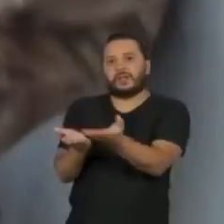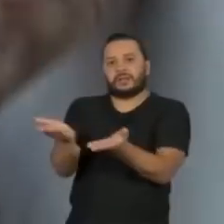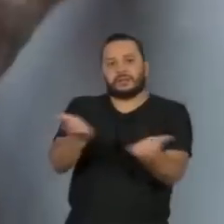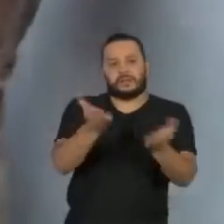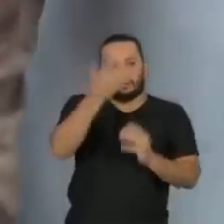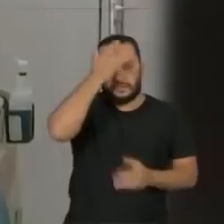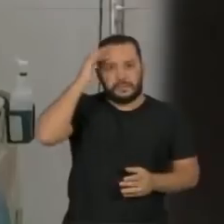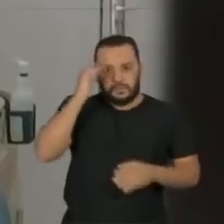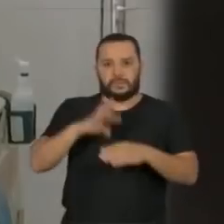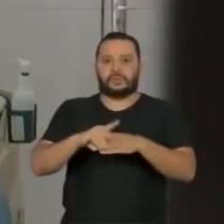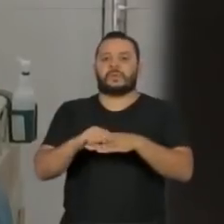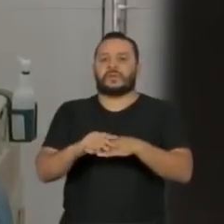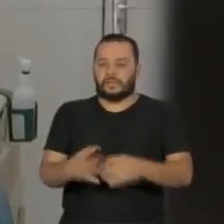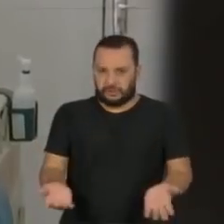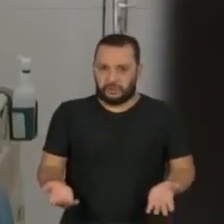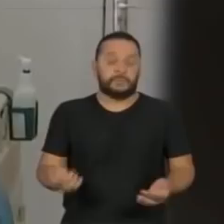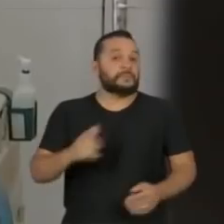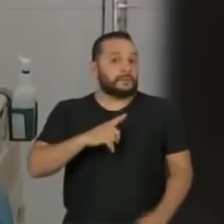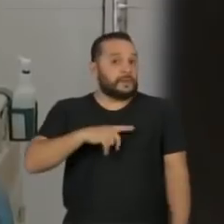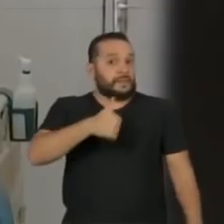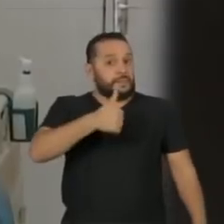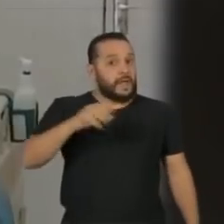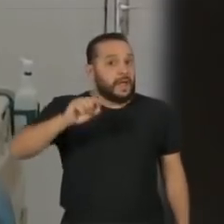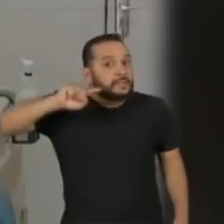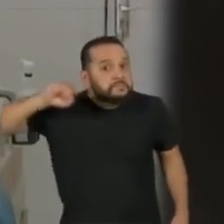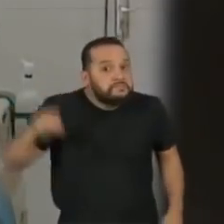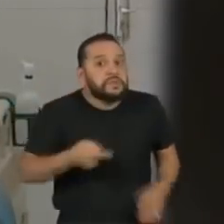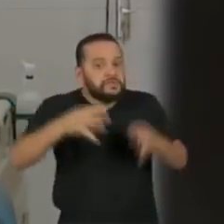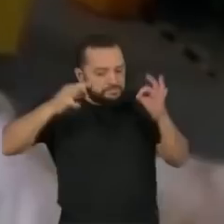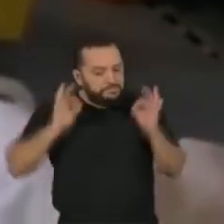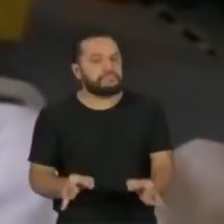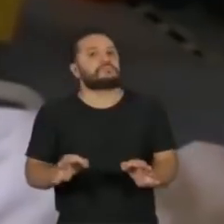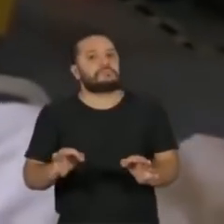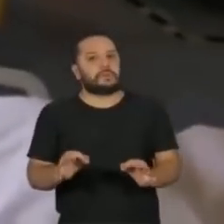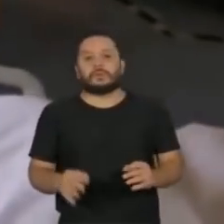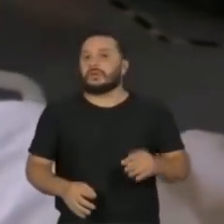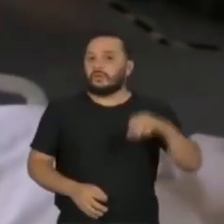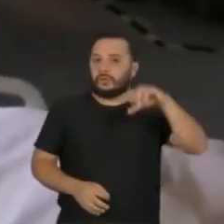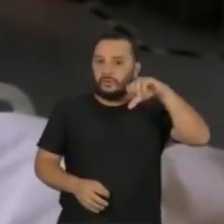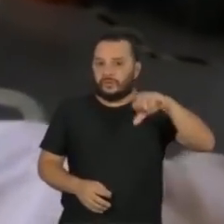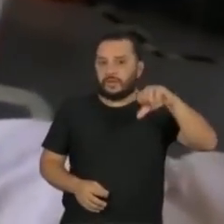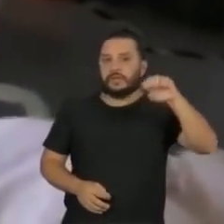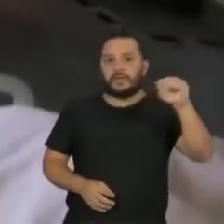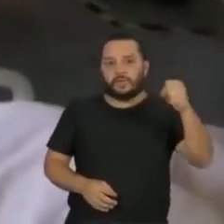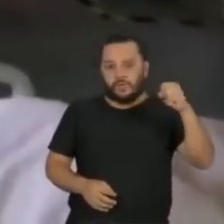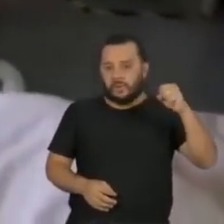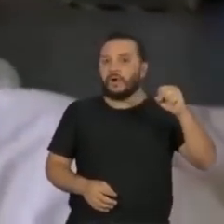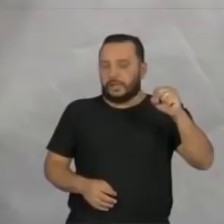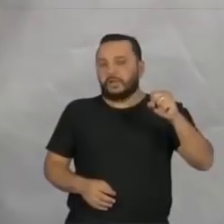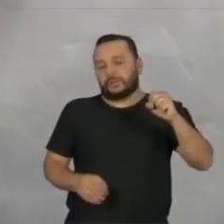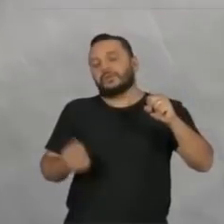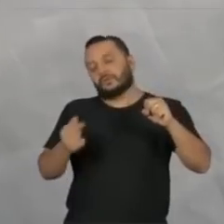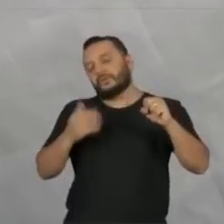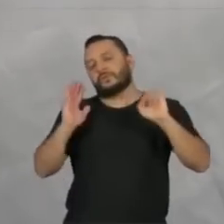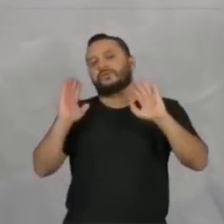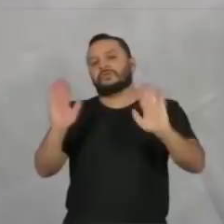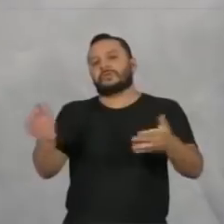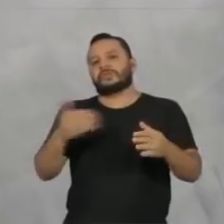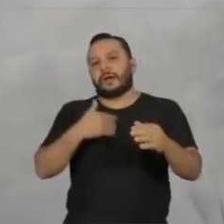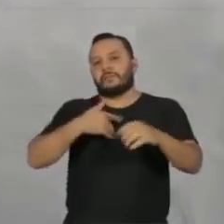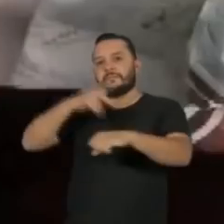dos doentes. Dos quase 10 mil casos confirmados até agora, só 98 estão fora da China, em